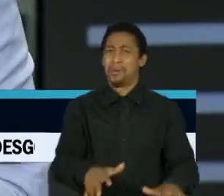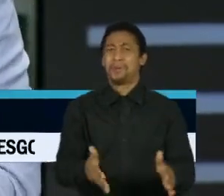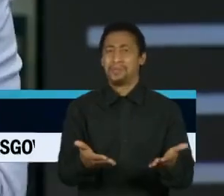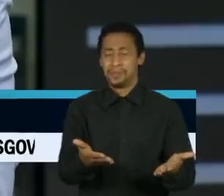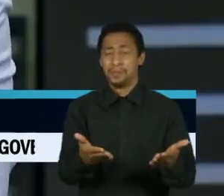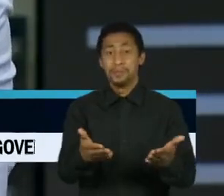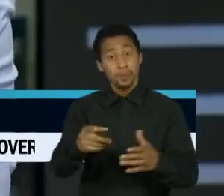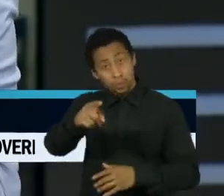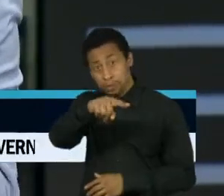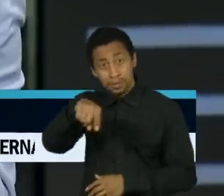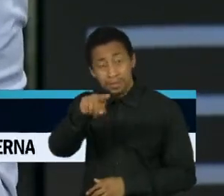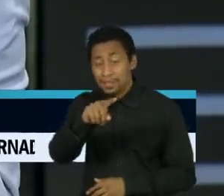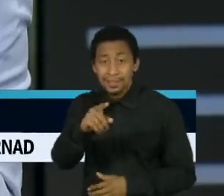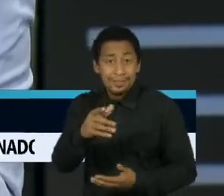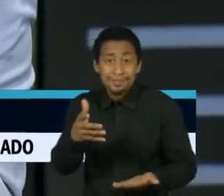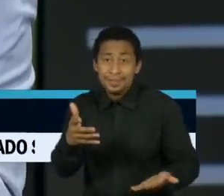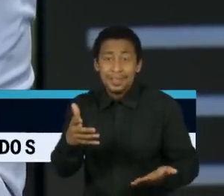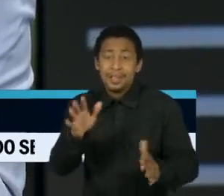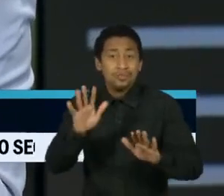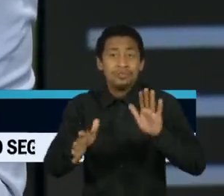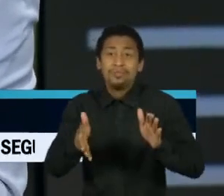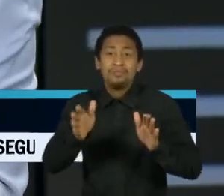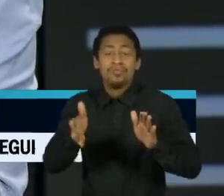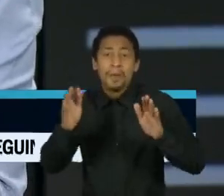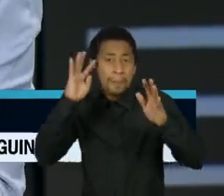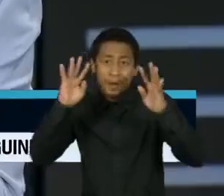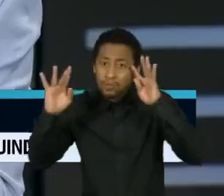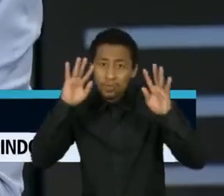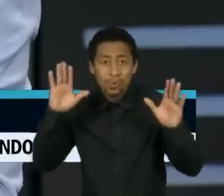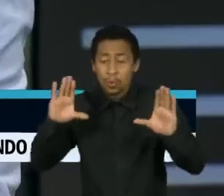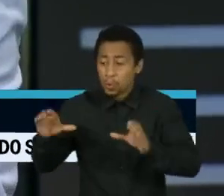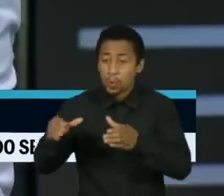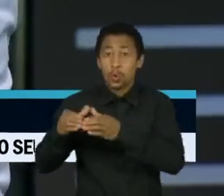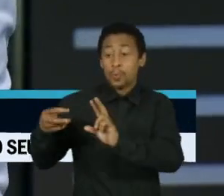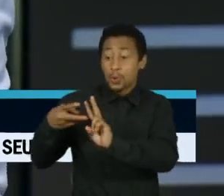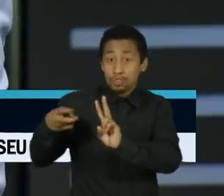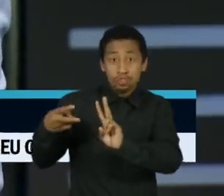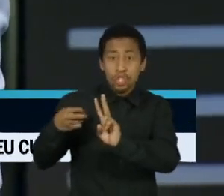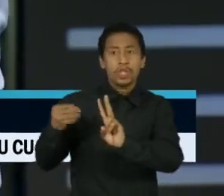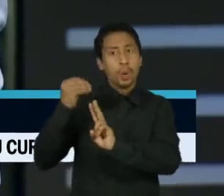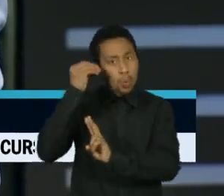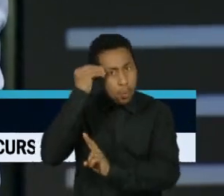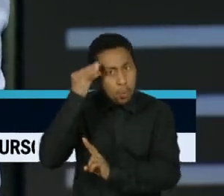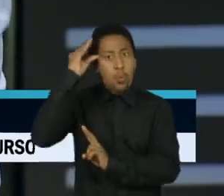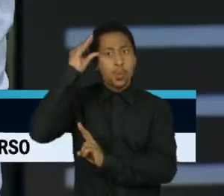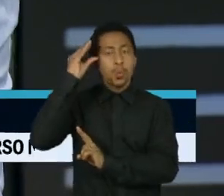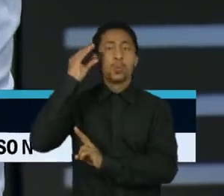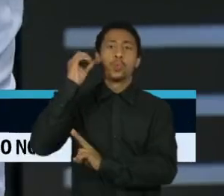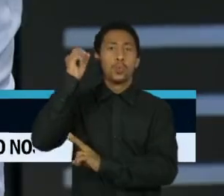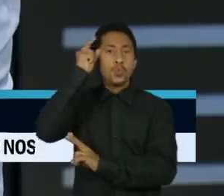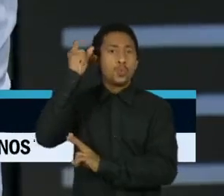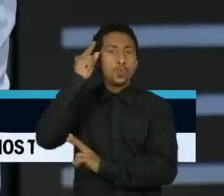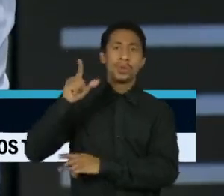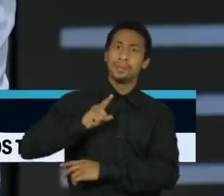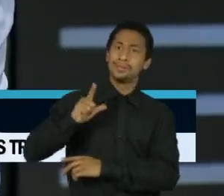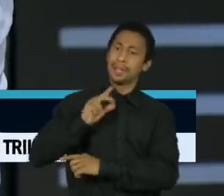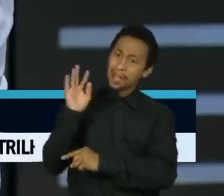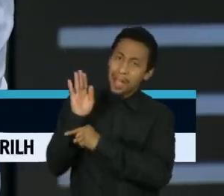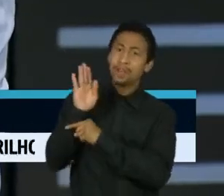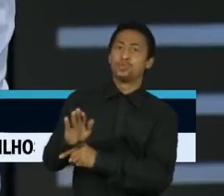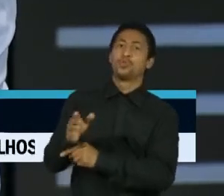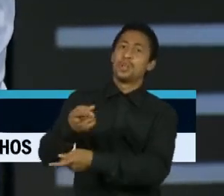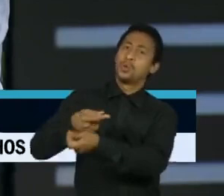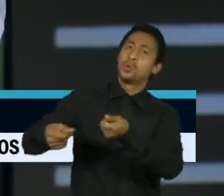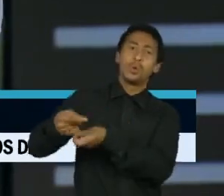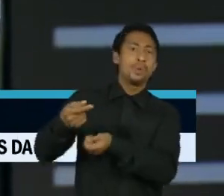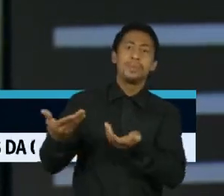sabemos que os indígenas têm uma sabedoria ancestral que ajuda a economia. Hoje é o mundo todo